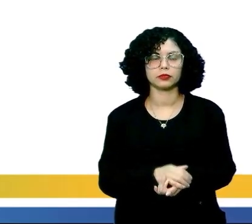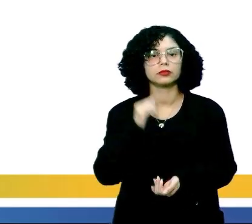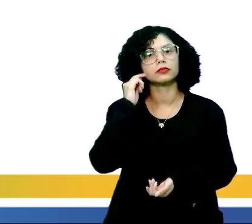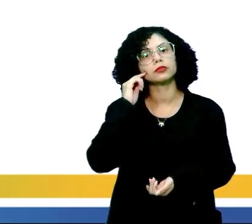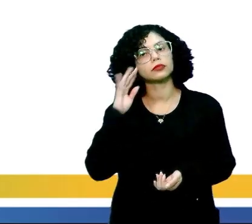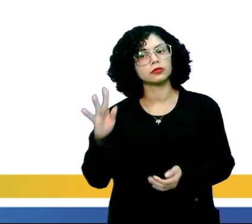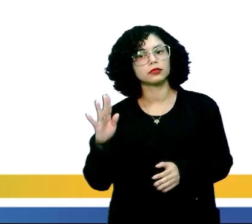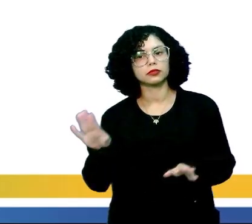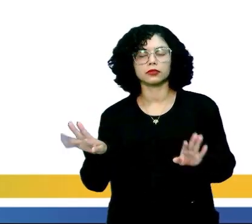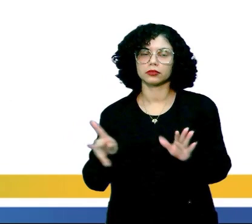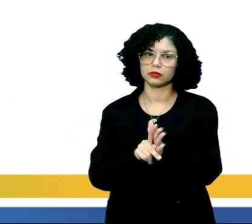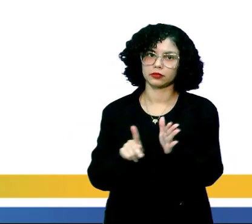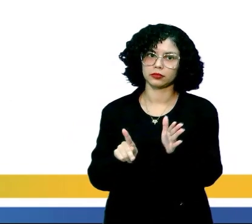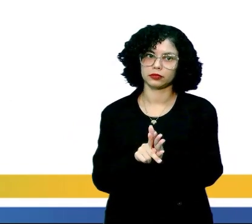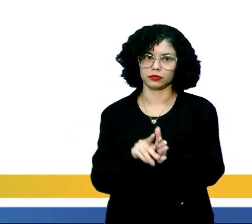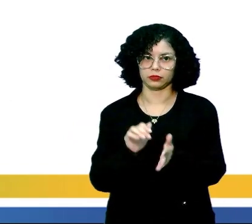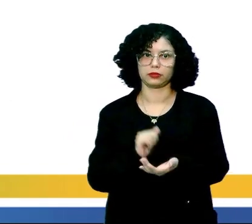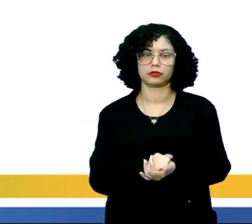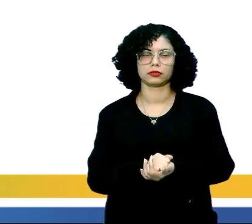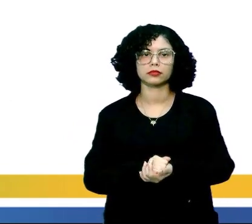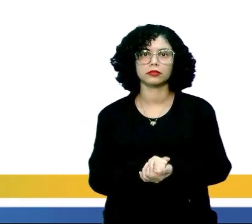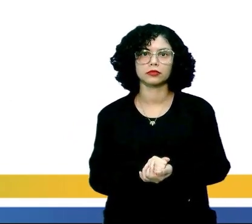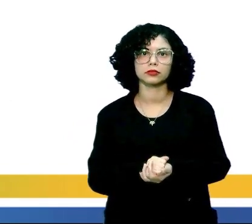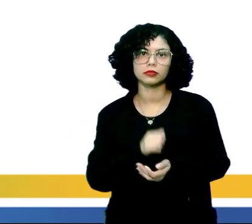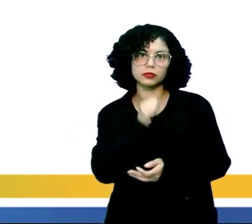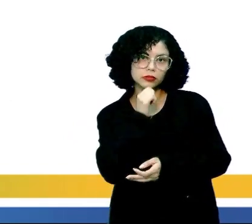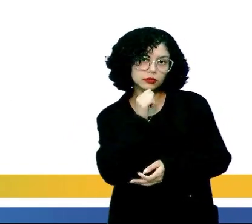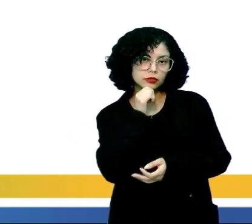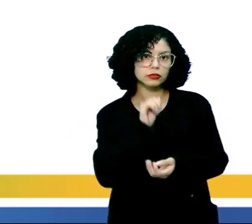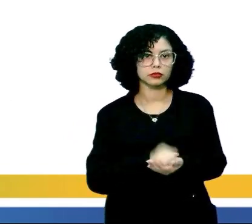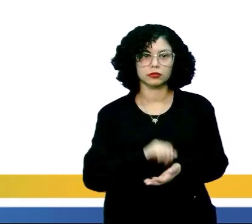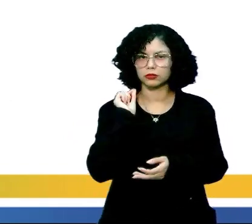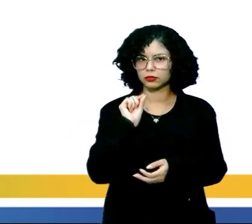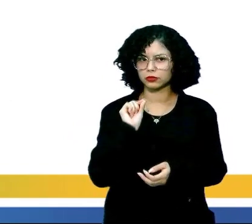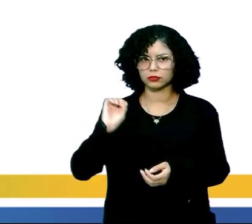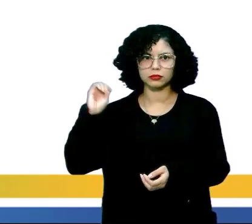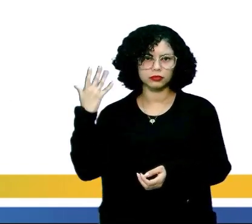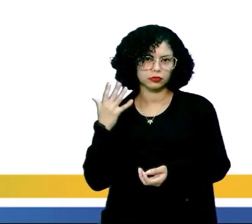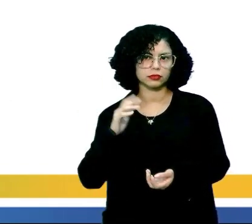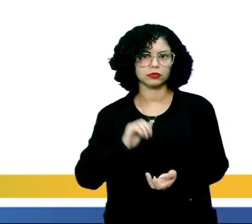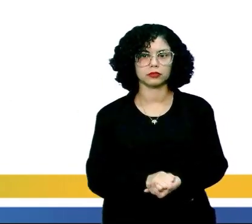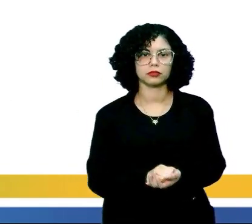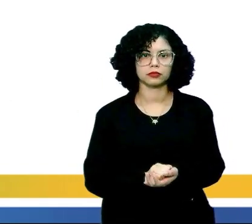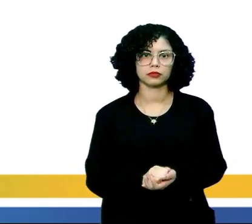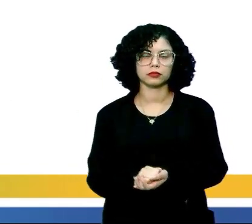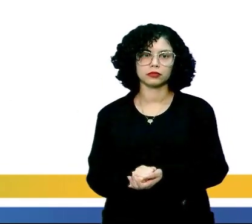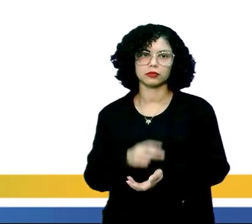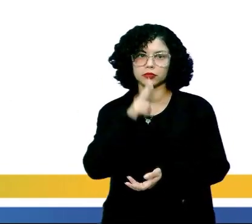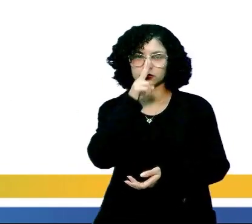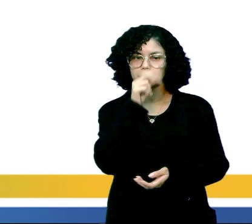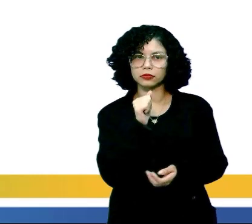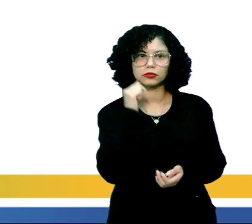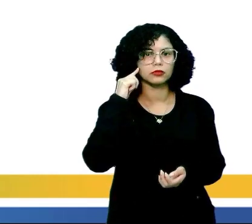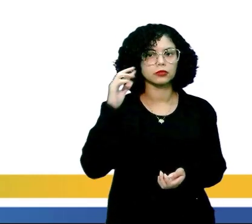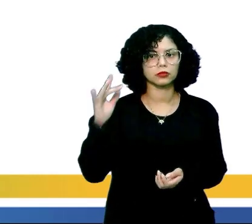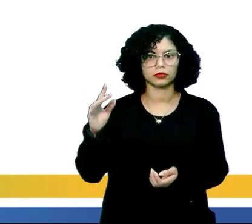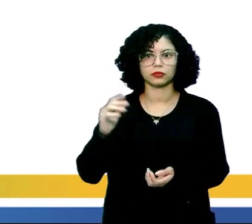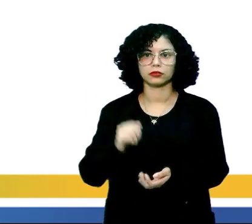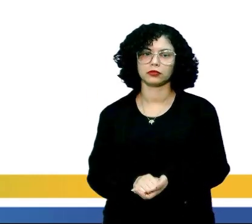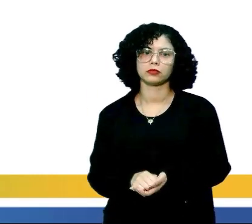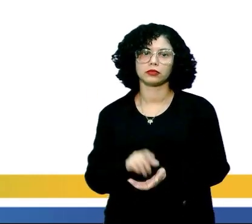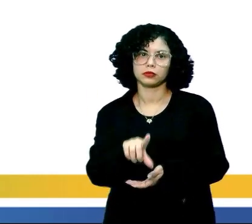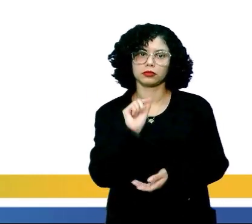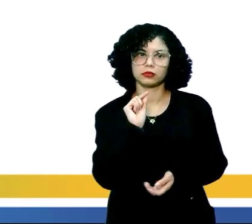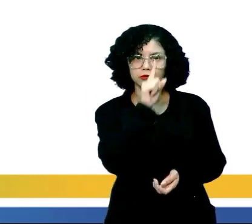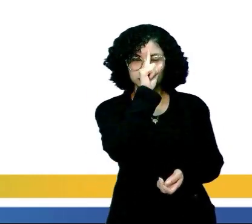E aí a gente vem aqui para a função reflexão. O que seria esse poder da reflexão? Eu escolhi